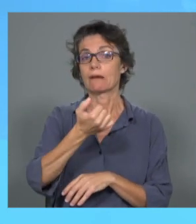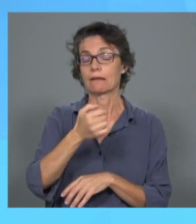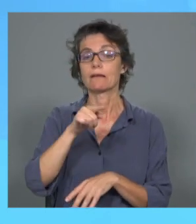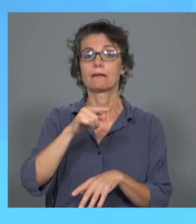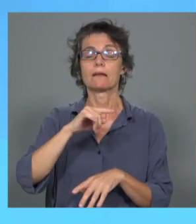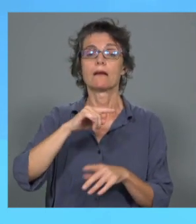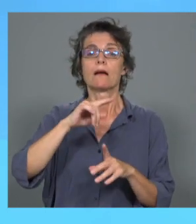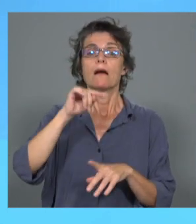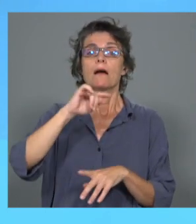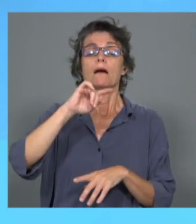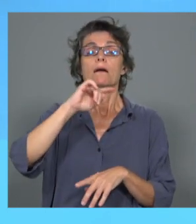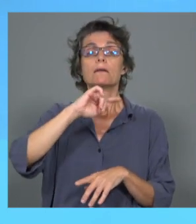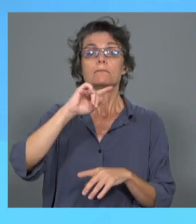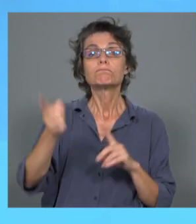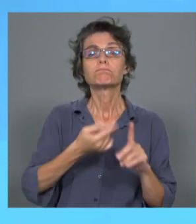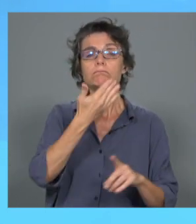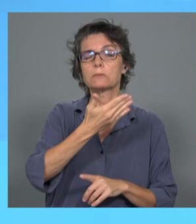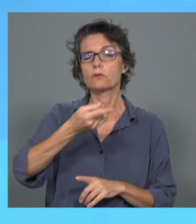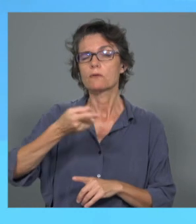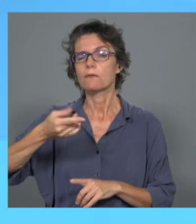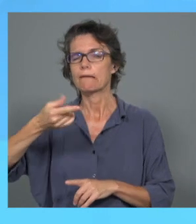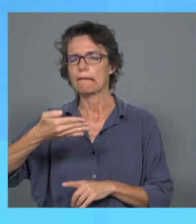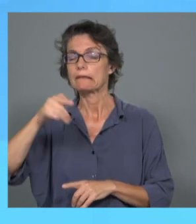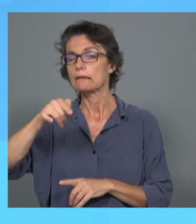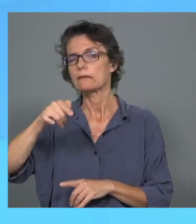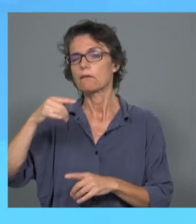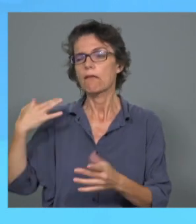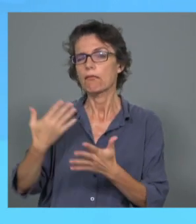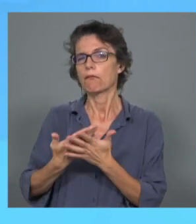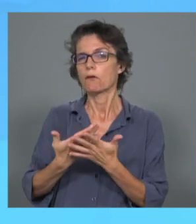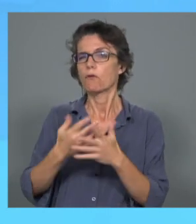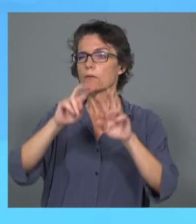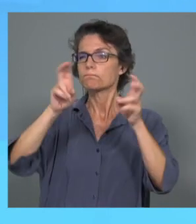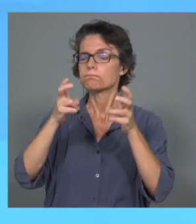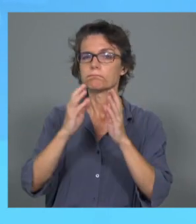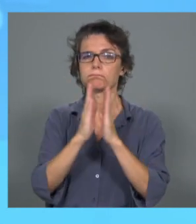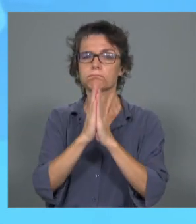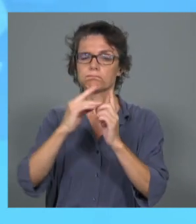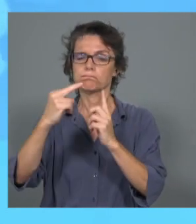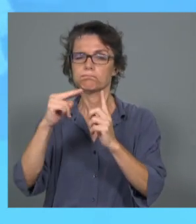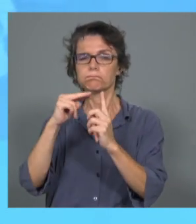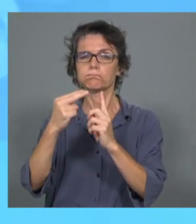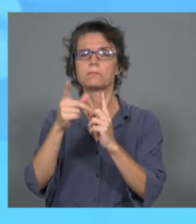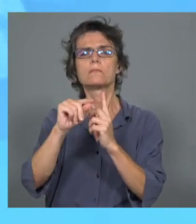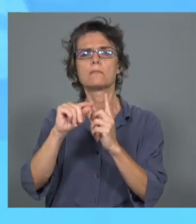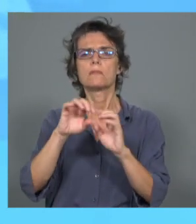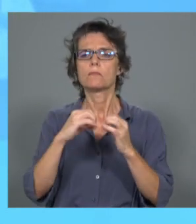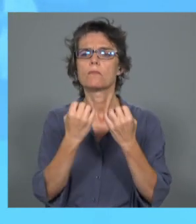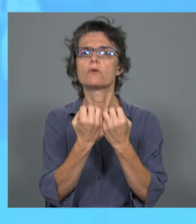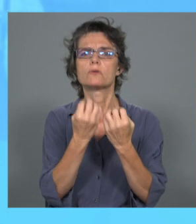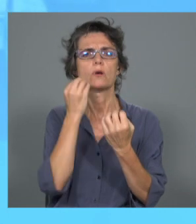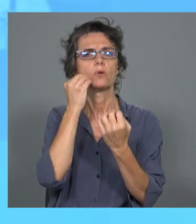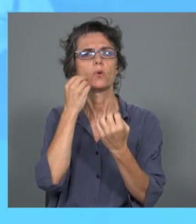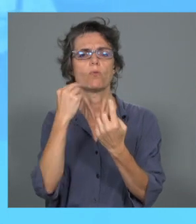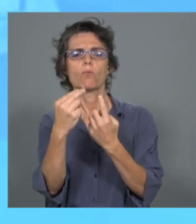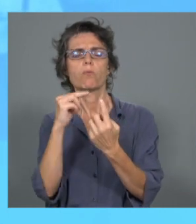1997. Até hoje temos colocado na televisão a dimensão do religioso, mas também a construção social que a Igreja faz no nosso